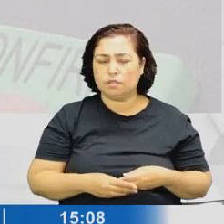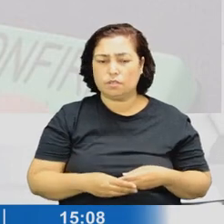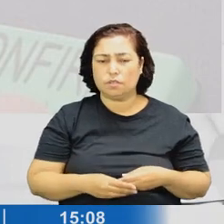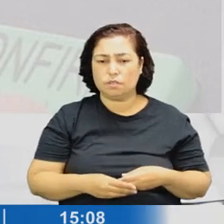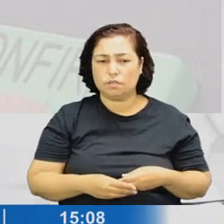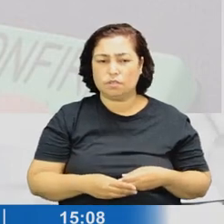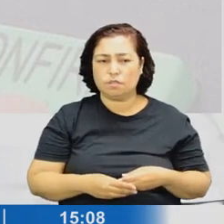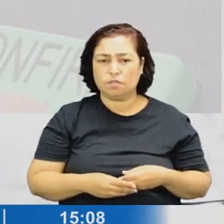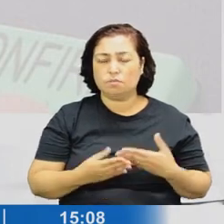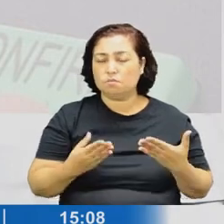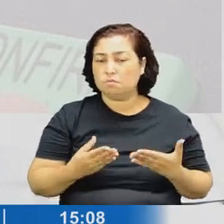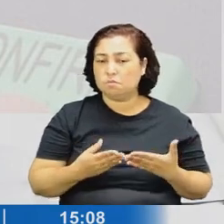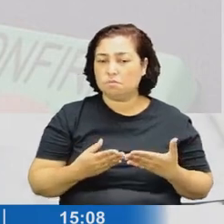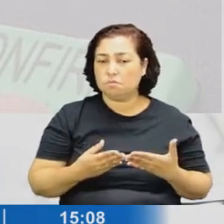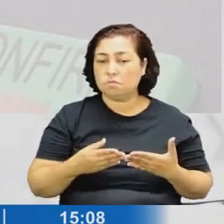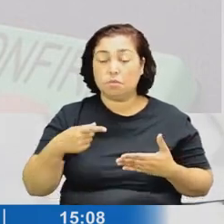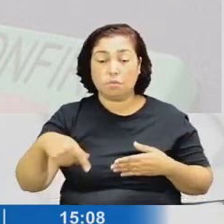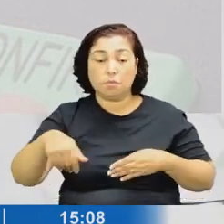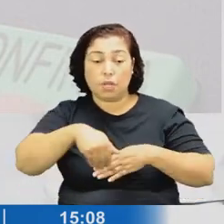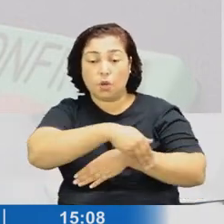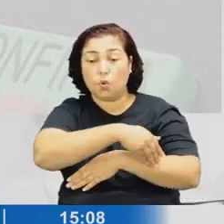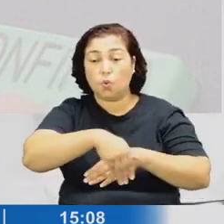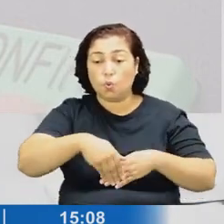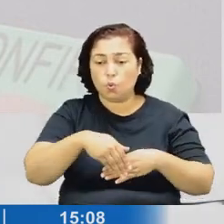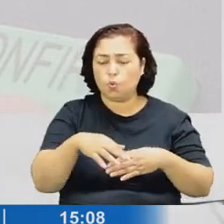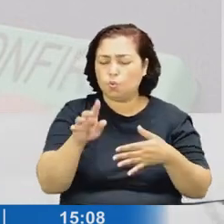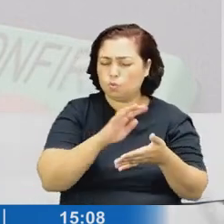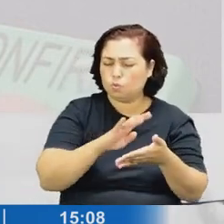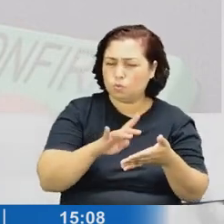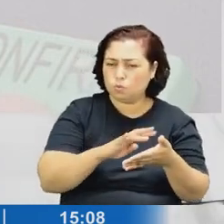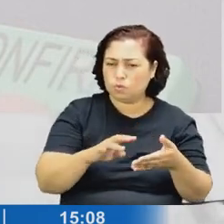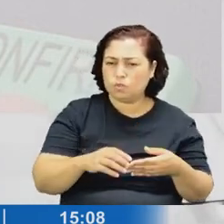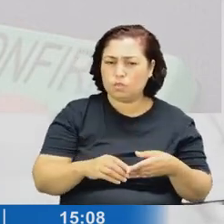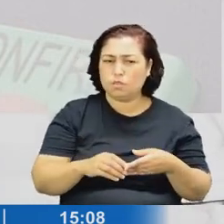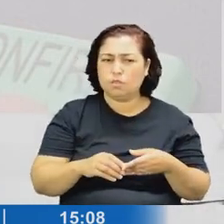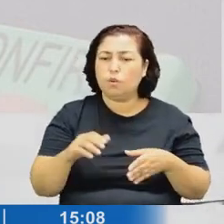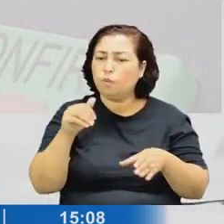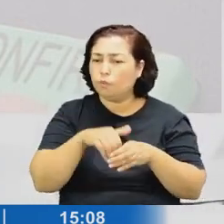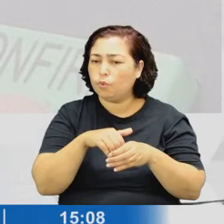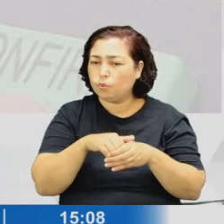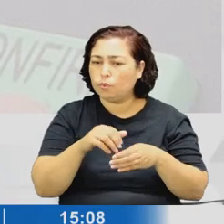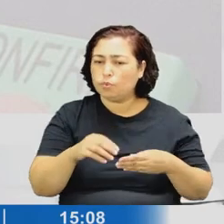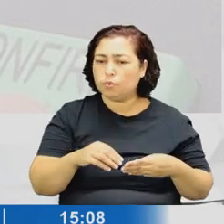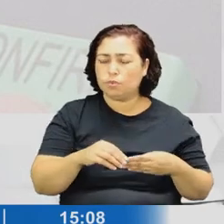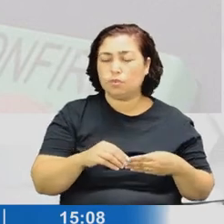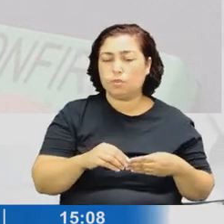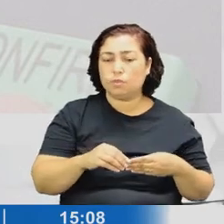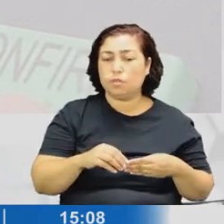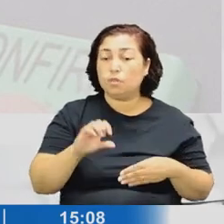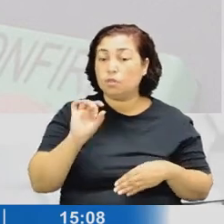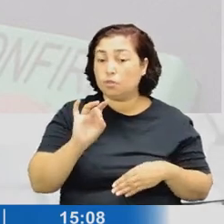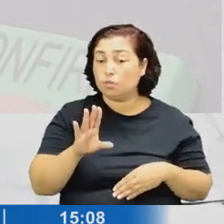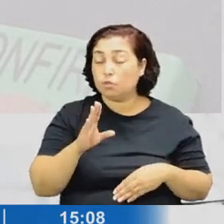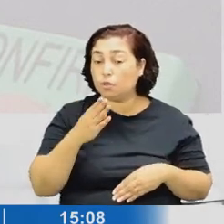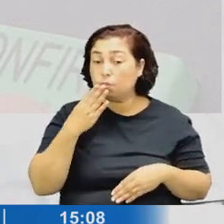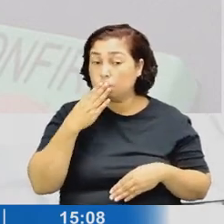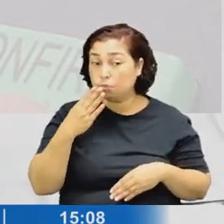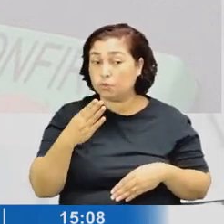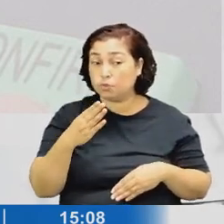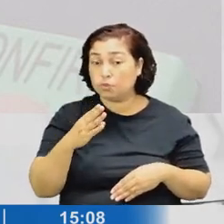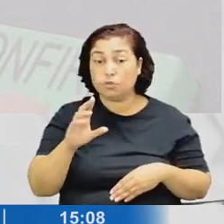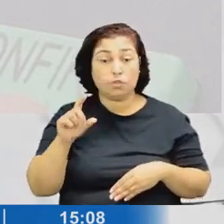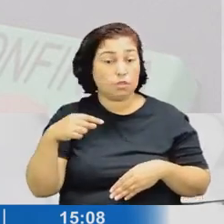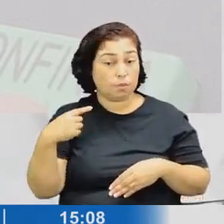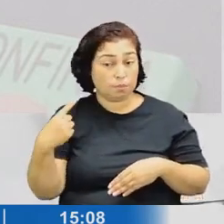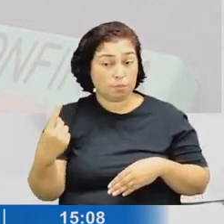fazer uma blitz digital vamos para a Rua fazer uma baixa assinado vamos votar né só pode pedir isso tem a